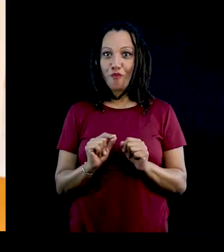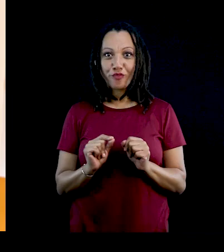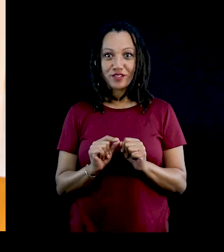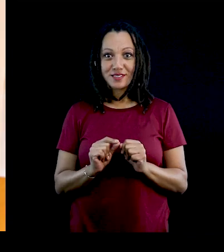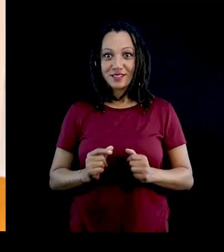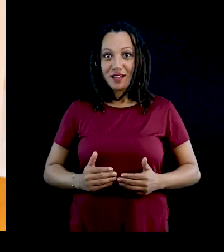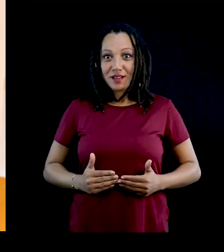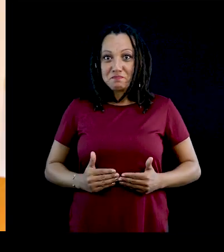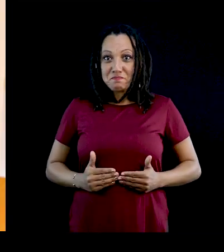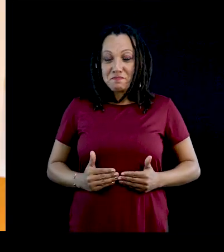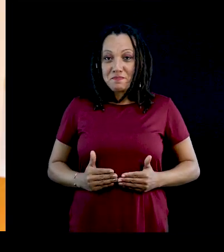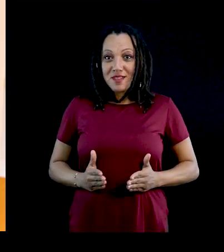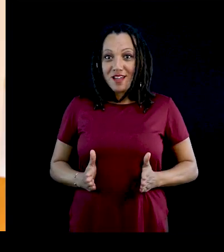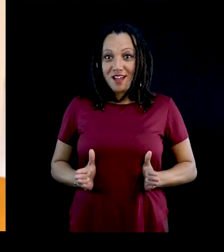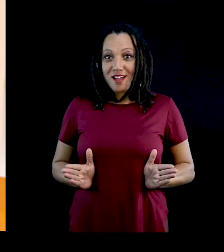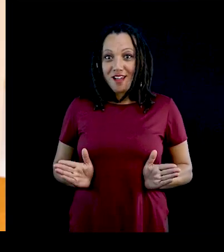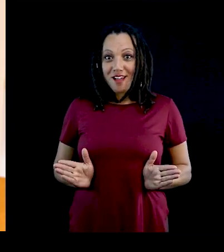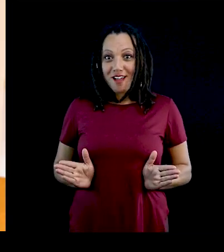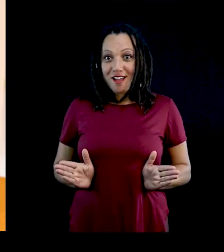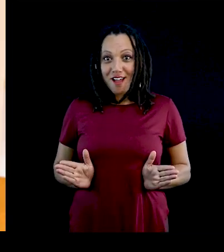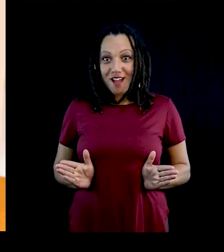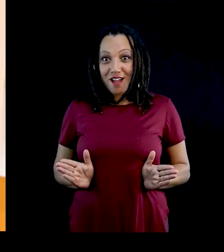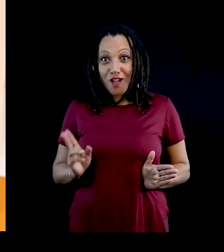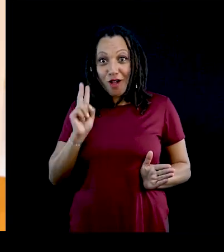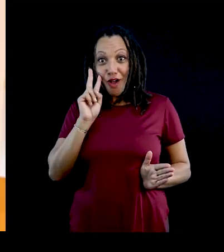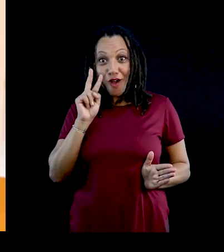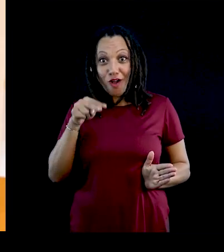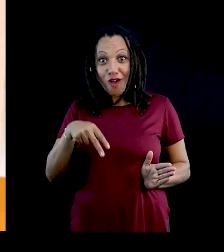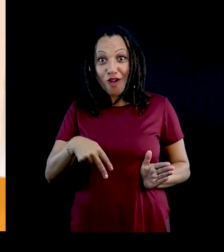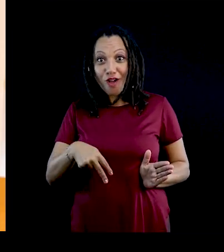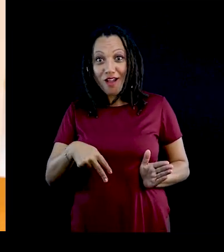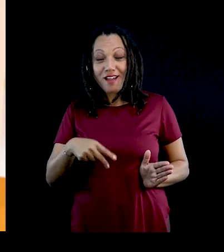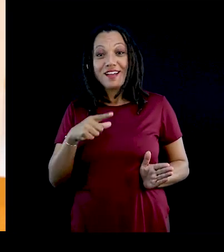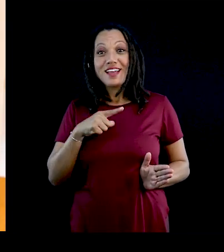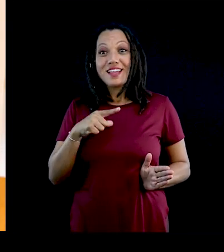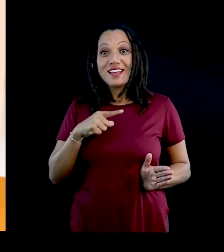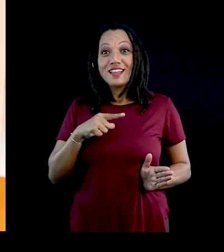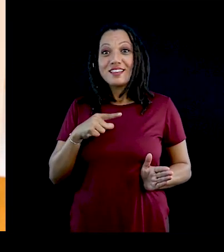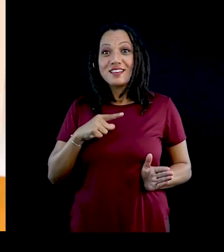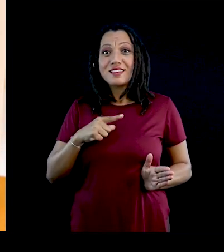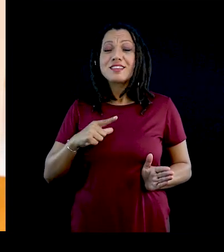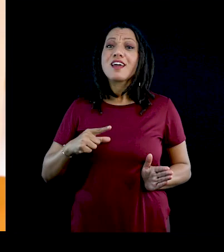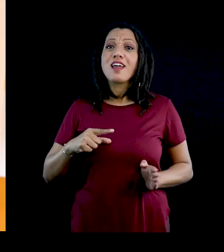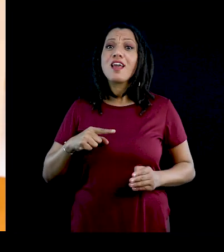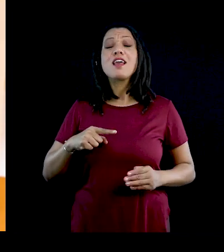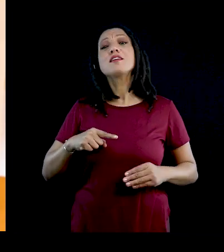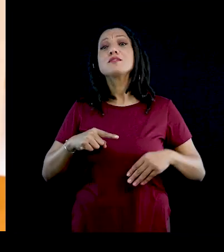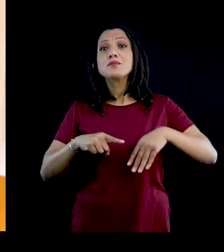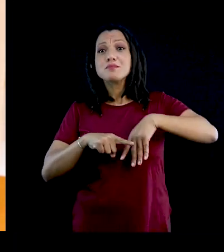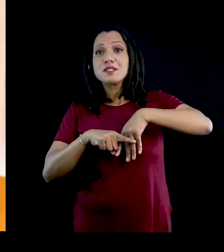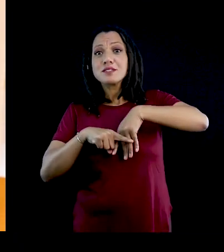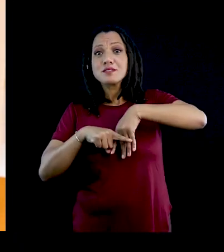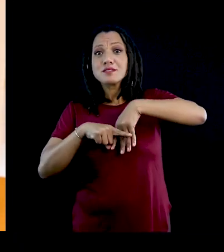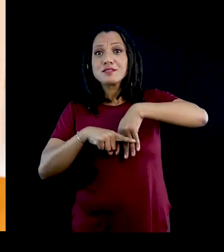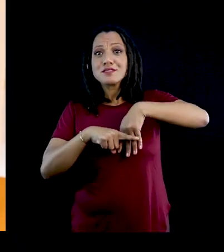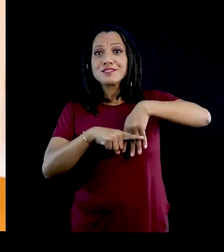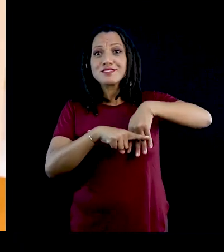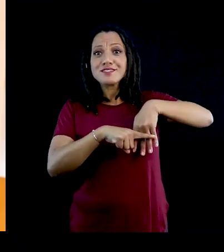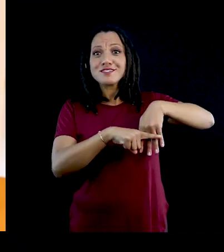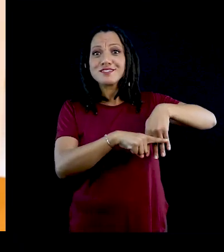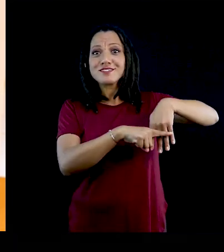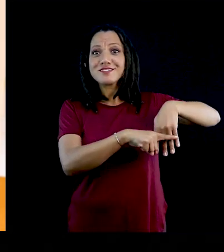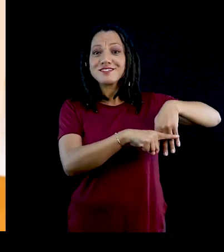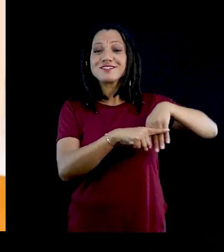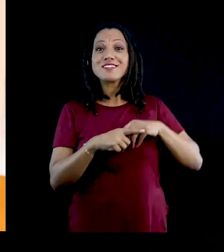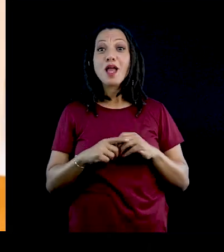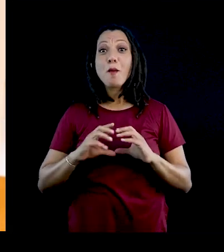a barriga, olha só, tem um circo aqui dentro com uma centopeia em cima de uma bola. Essa aqui